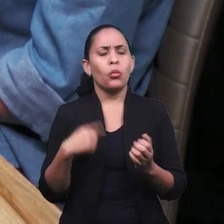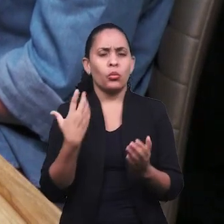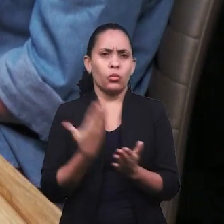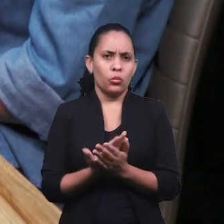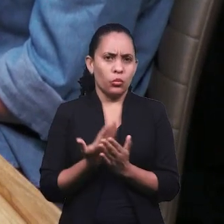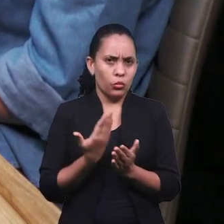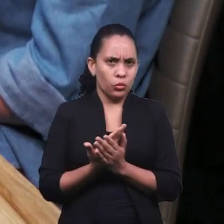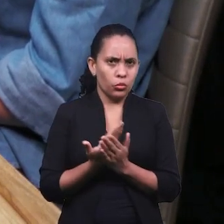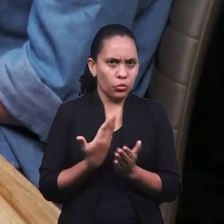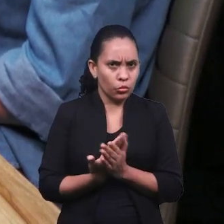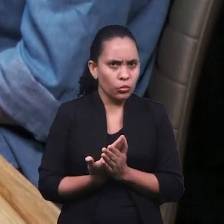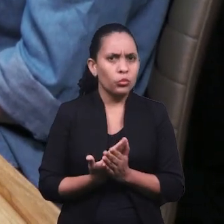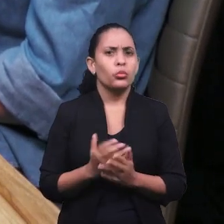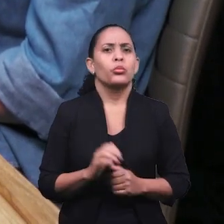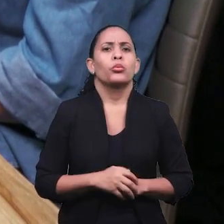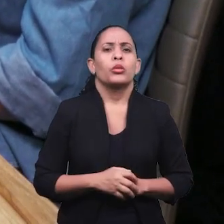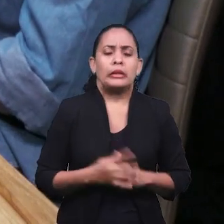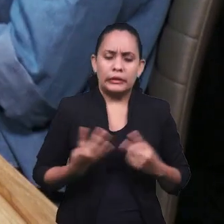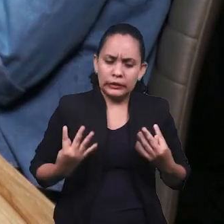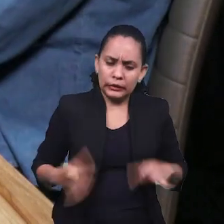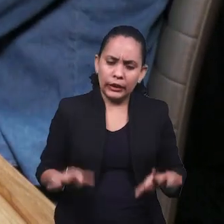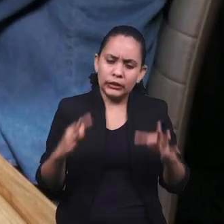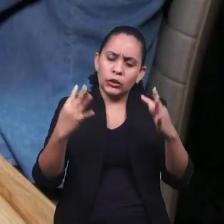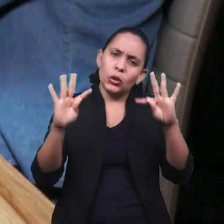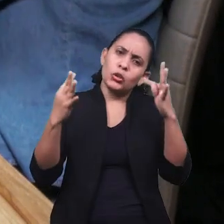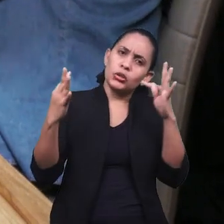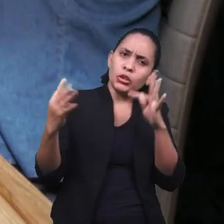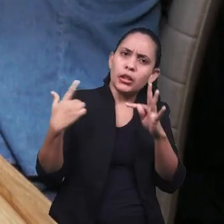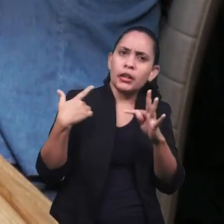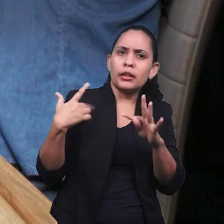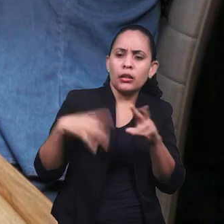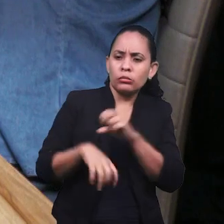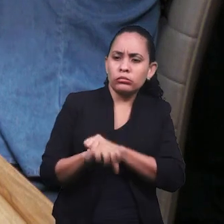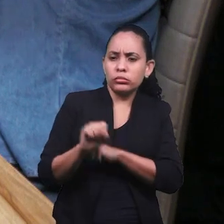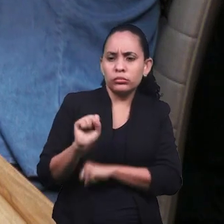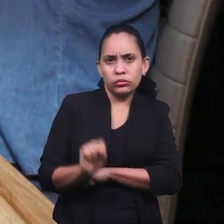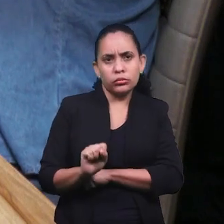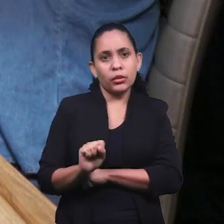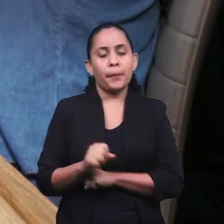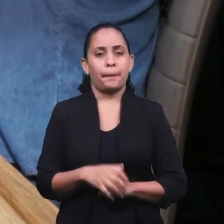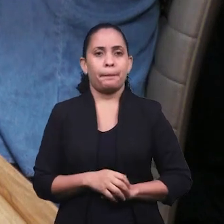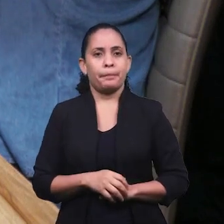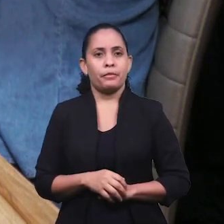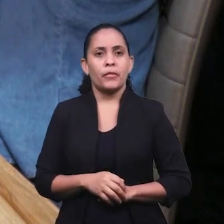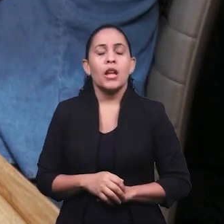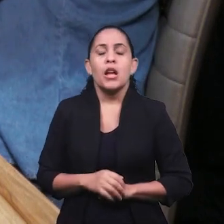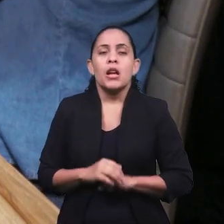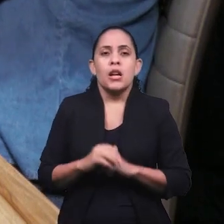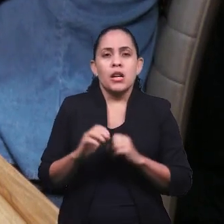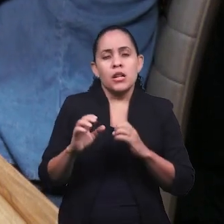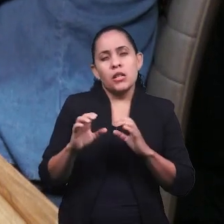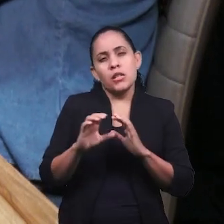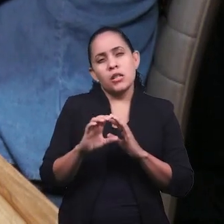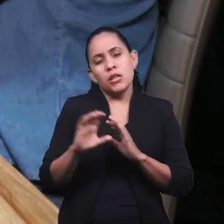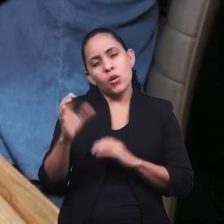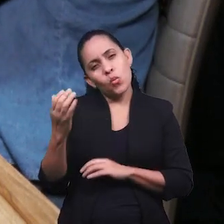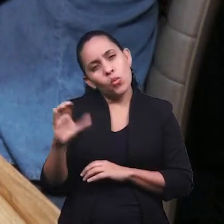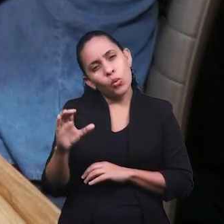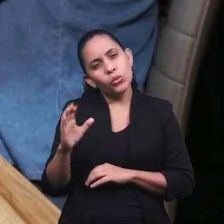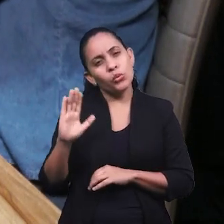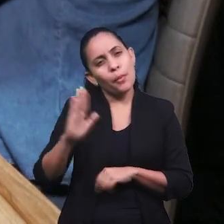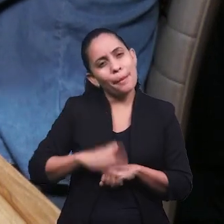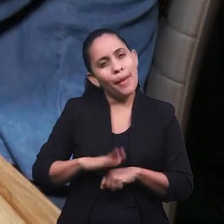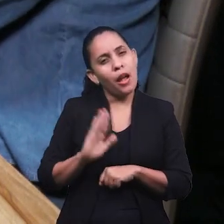Exato. A gente tem também o curso de tecnologia em ciência de dados, né? A ciência de dados, ela pode ser vista nesse